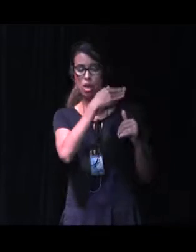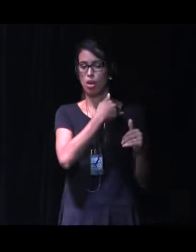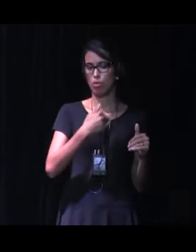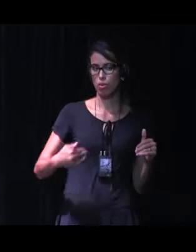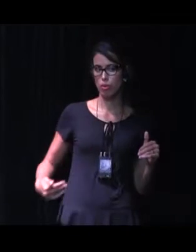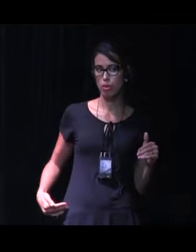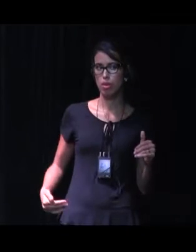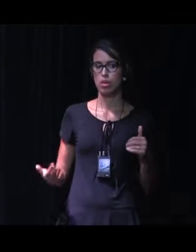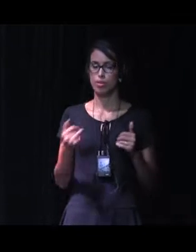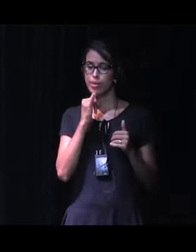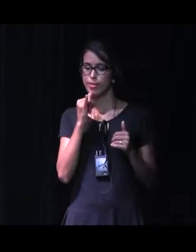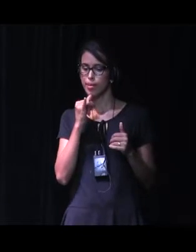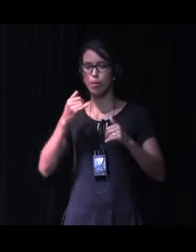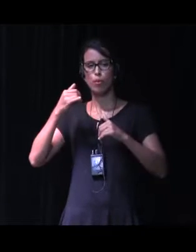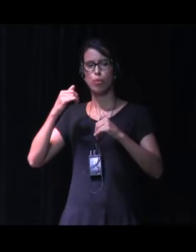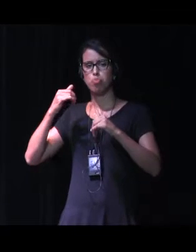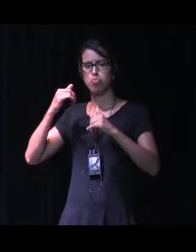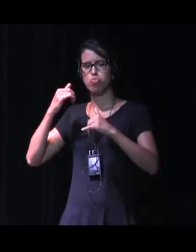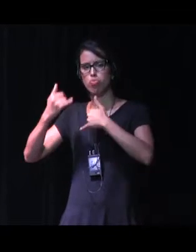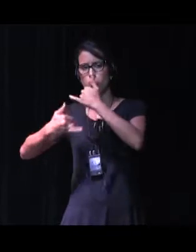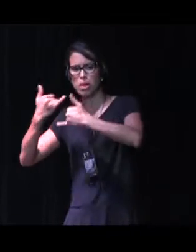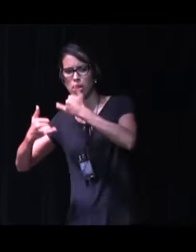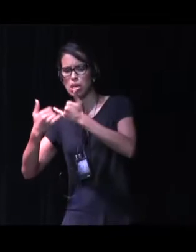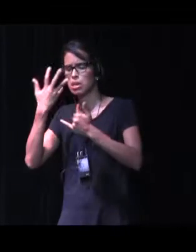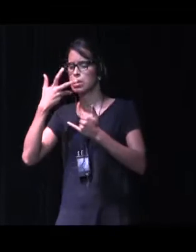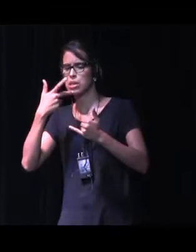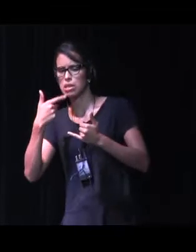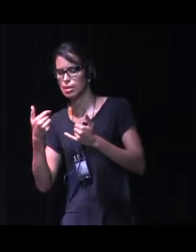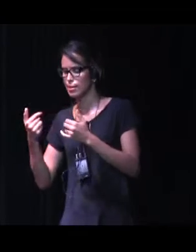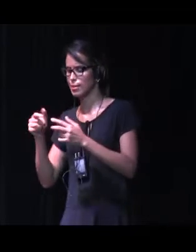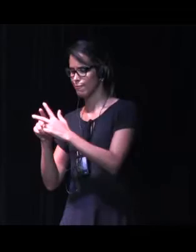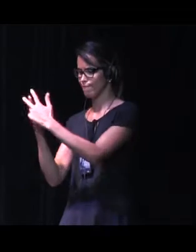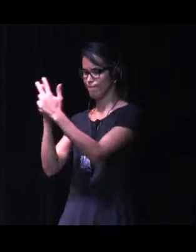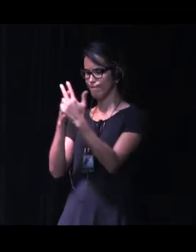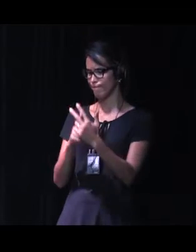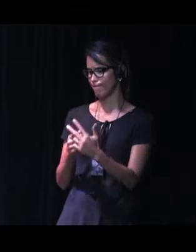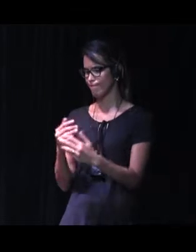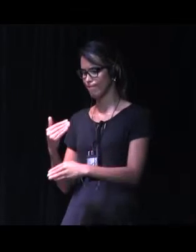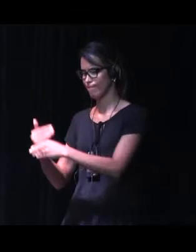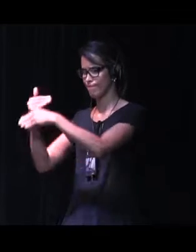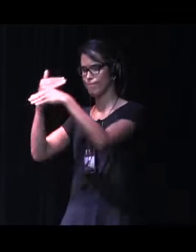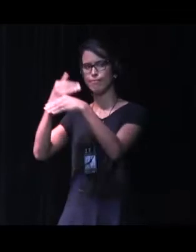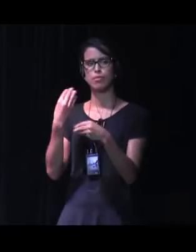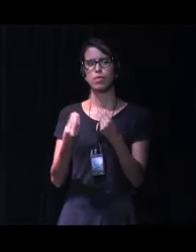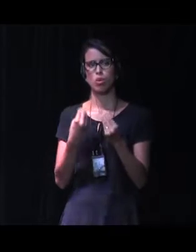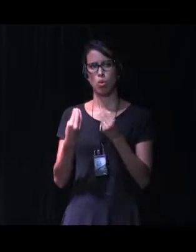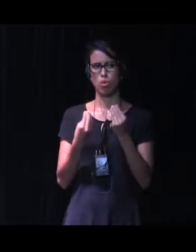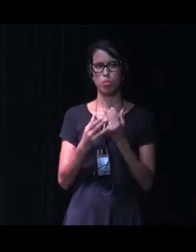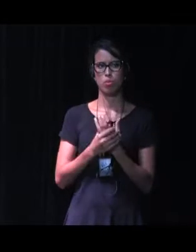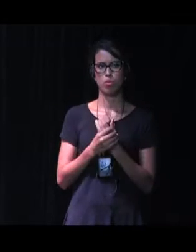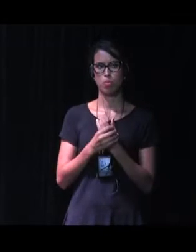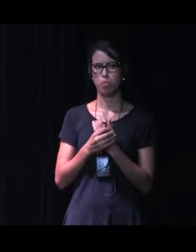forte, que parecia simples para as autoridades, que se faz com os jogos de crianças,